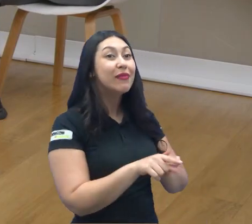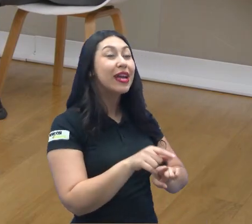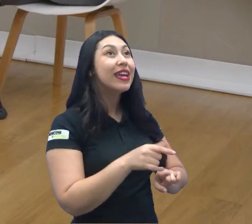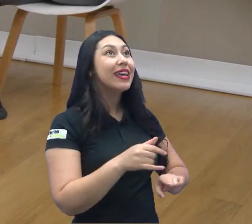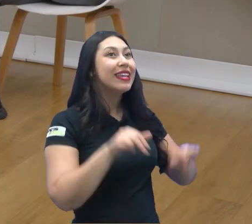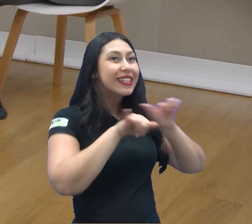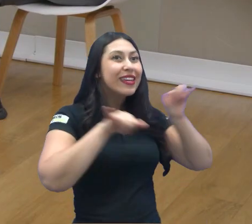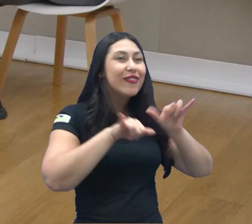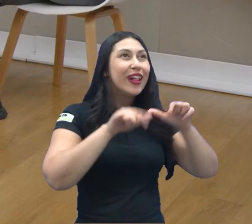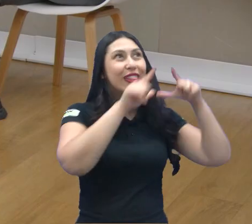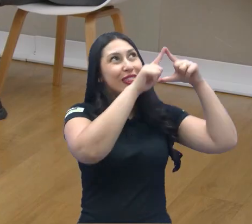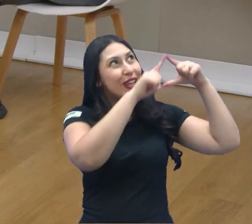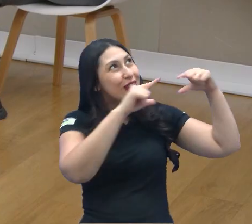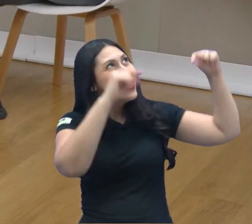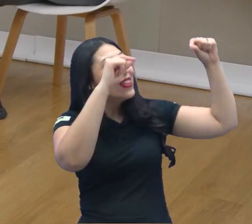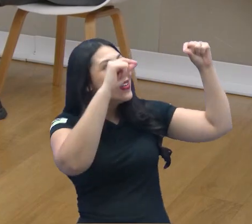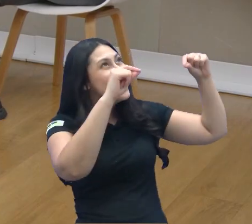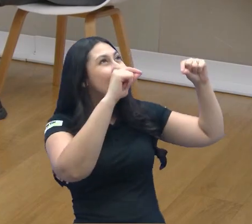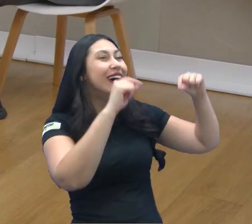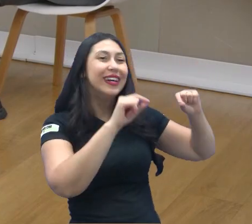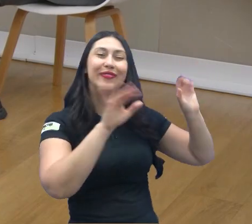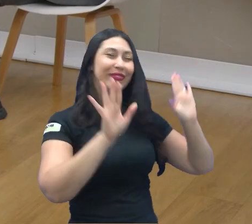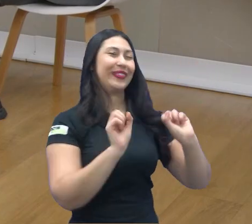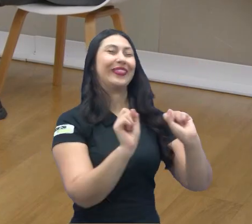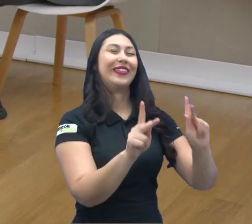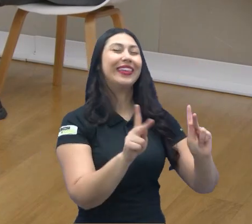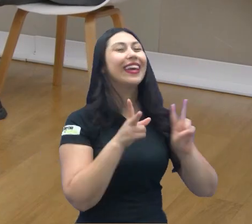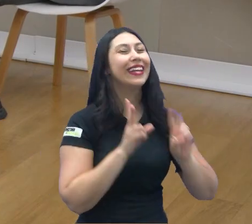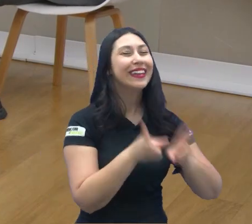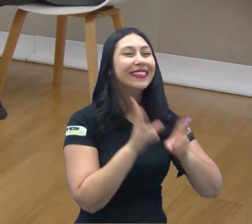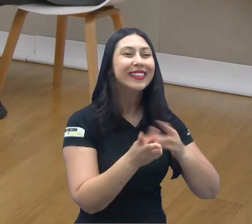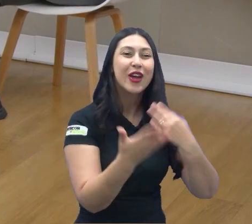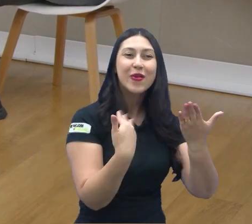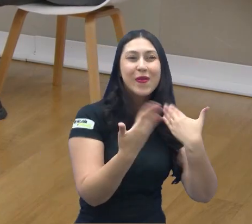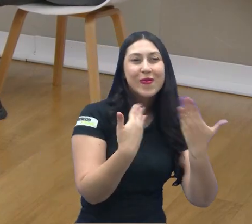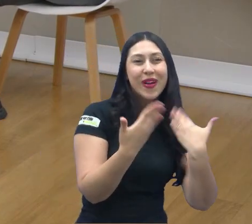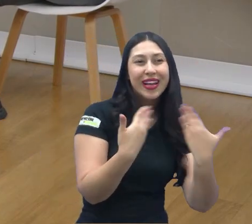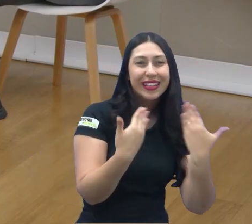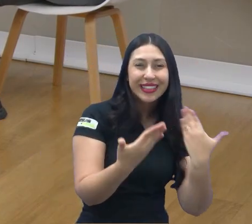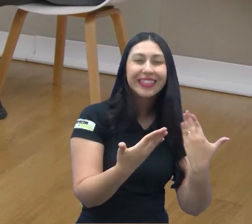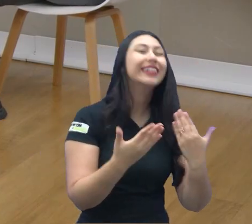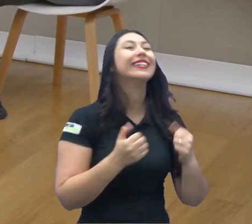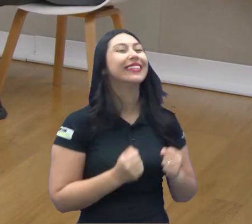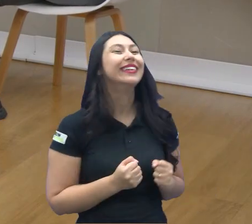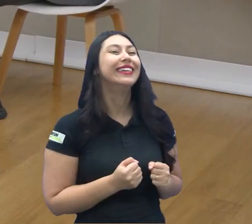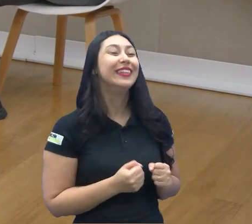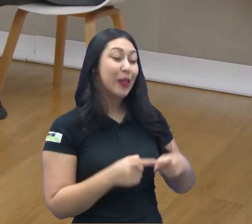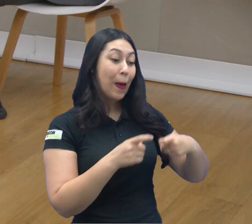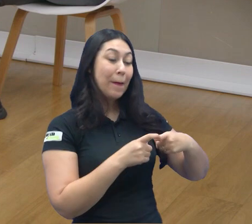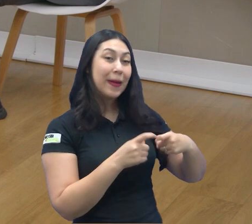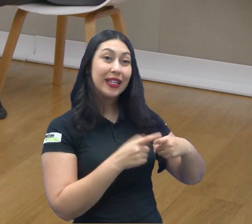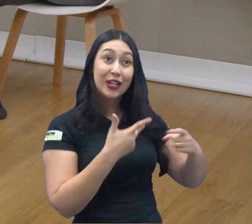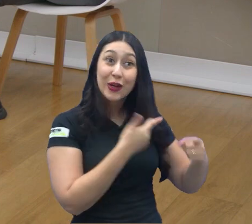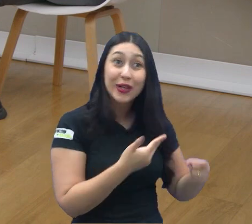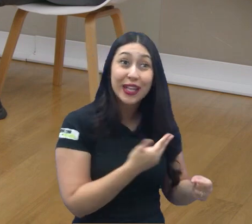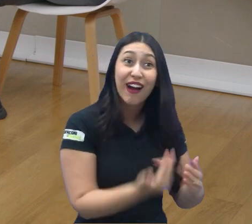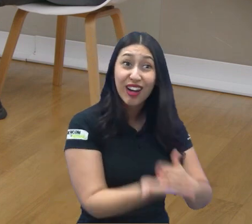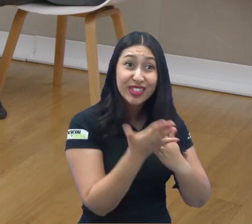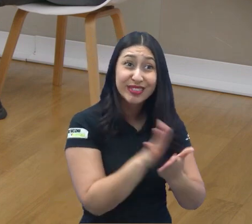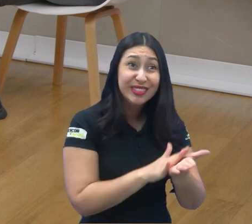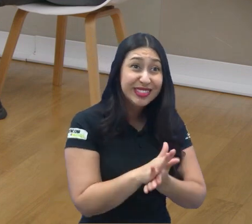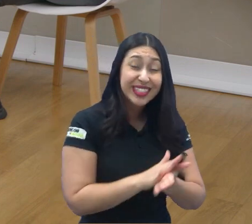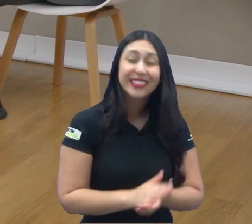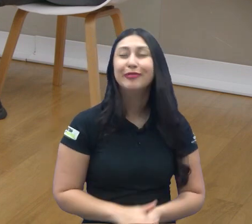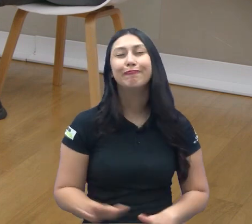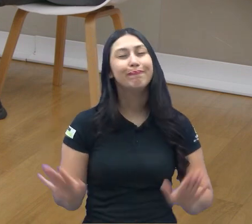gente deixa pra outra questão. Mas enfim, vamos continuar na parte mais clínica, né? Sim. Então cortar o cabelo não também faz crescer. Não precisa fazer